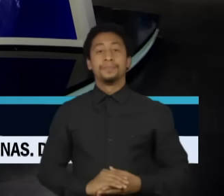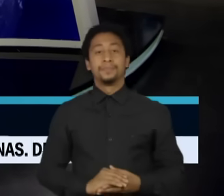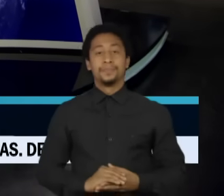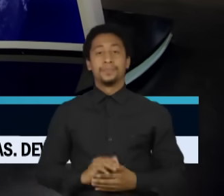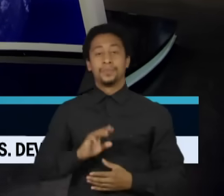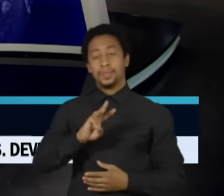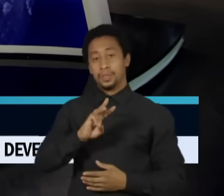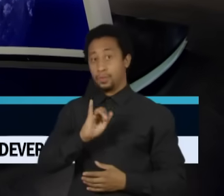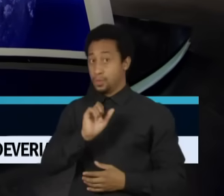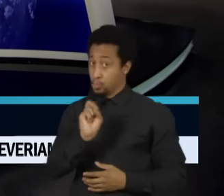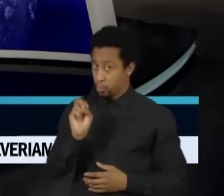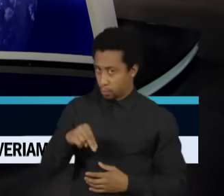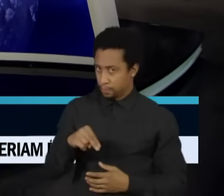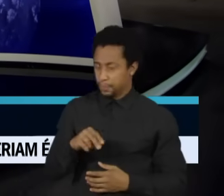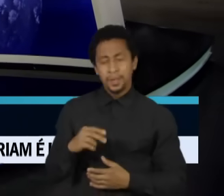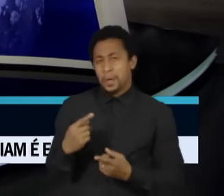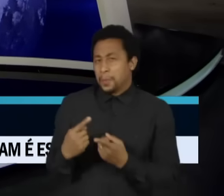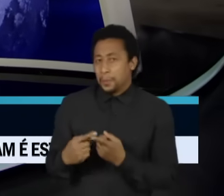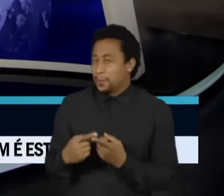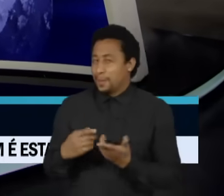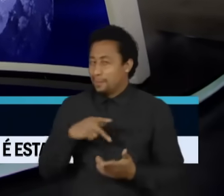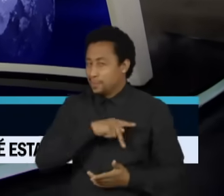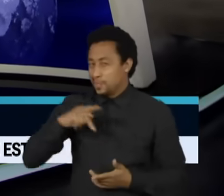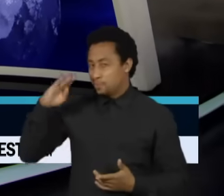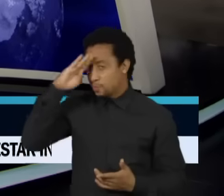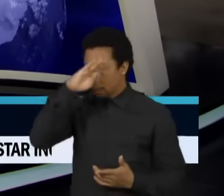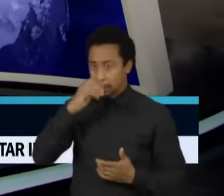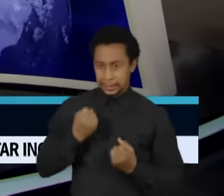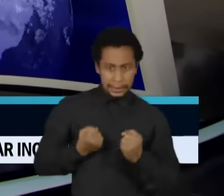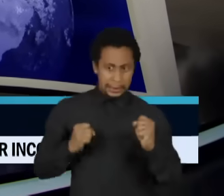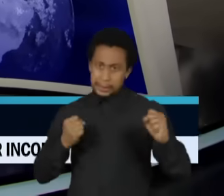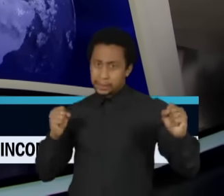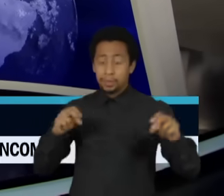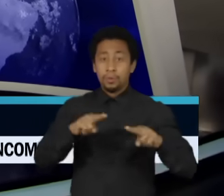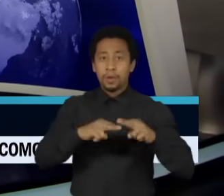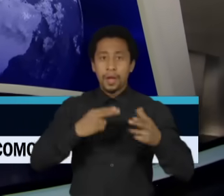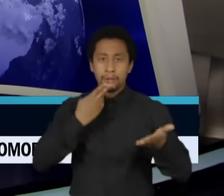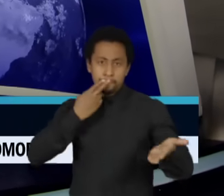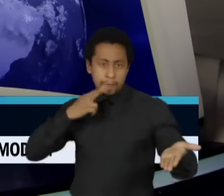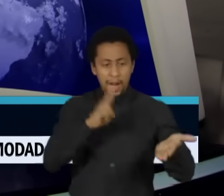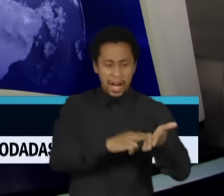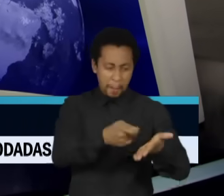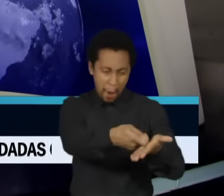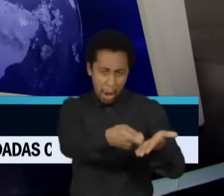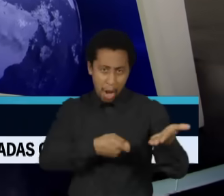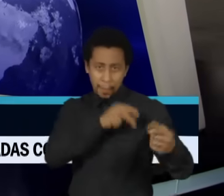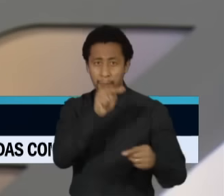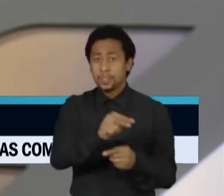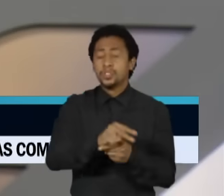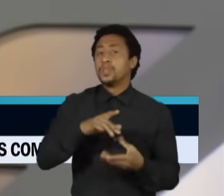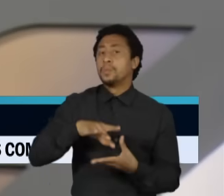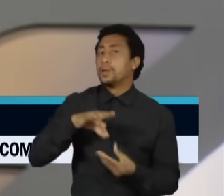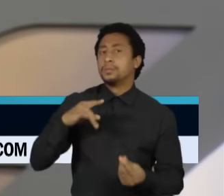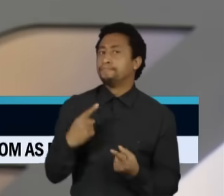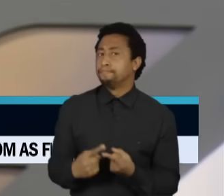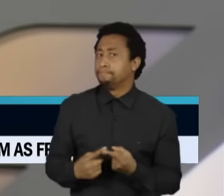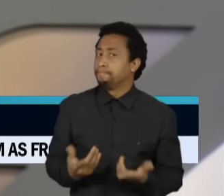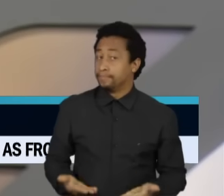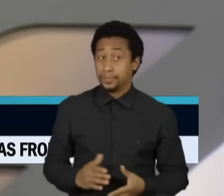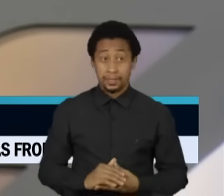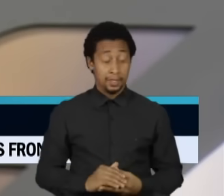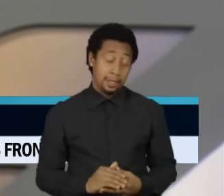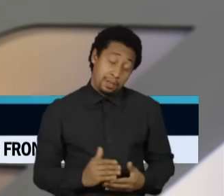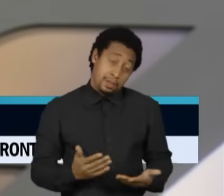por que que o Bolsonaro tem se mostrado tão irritado com essa carta pródemocracia? Bom, provavelmente pelo passado